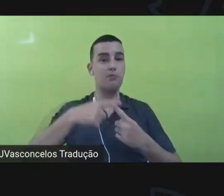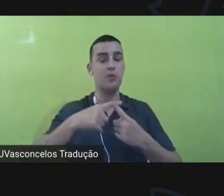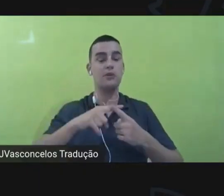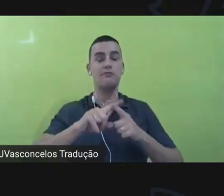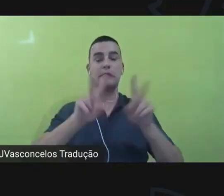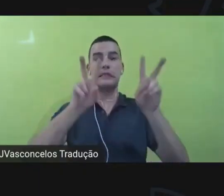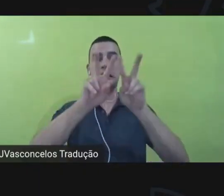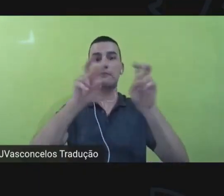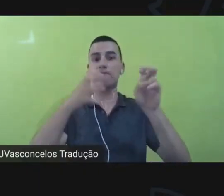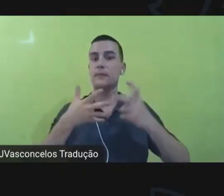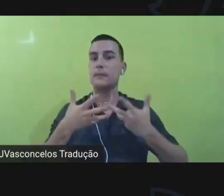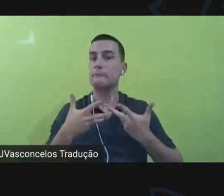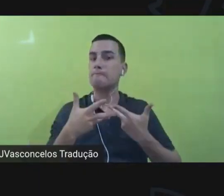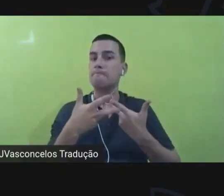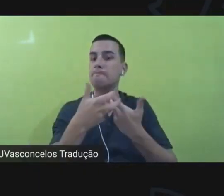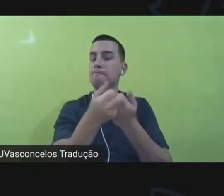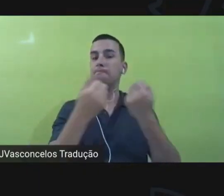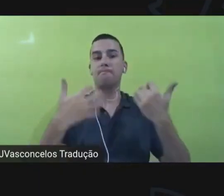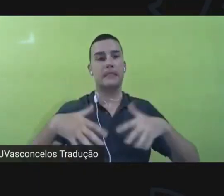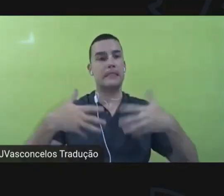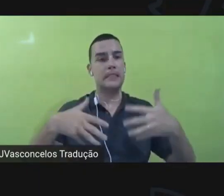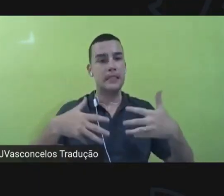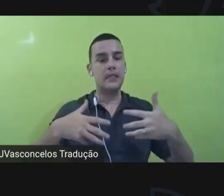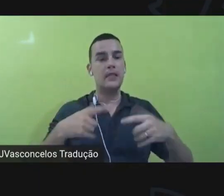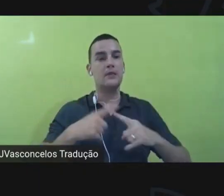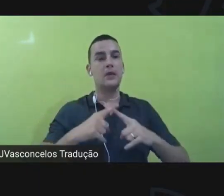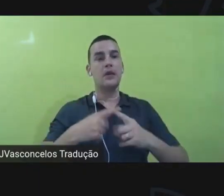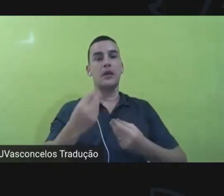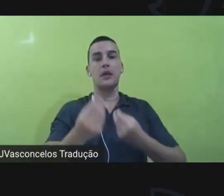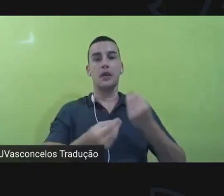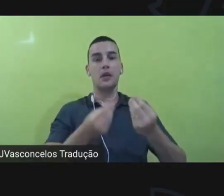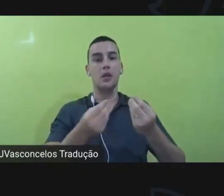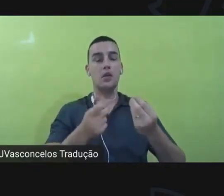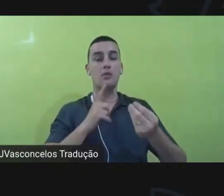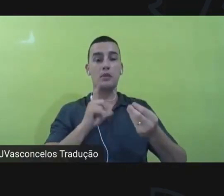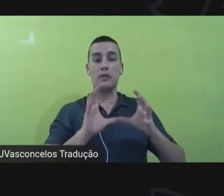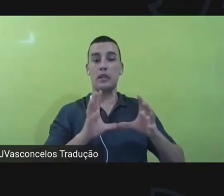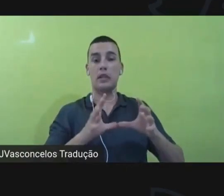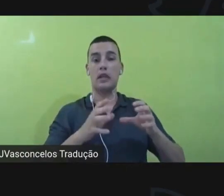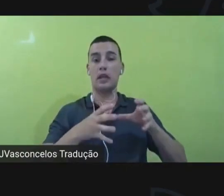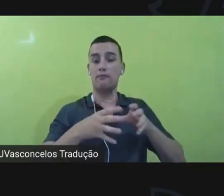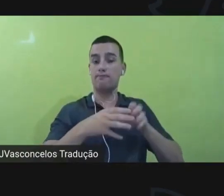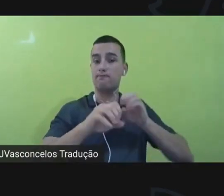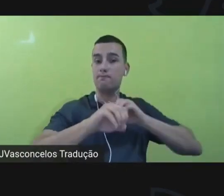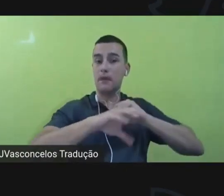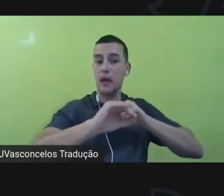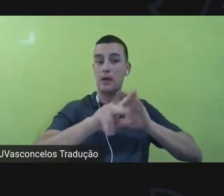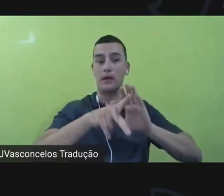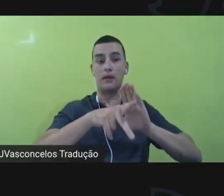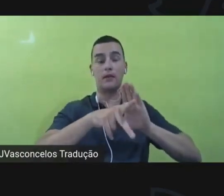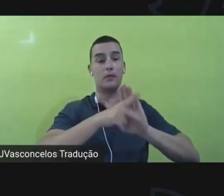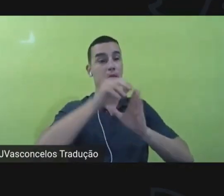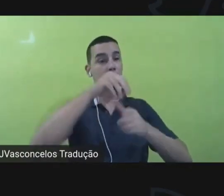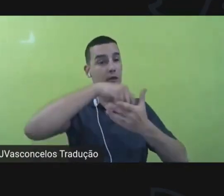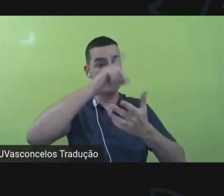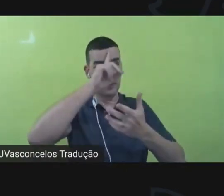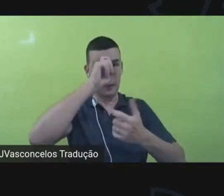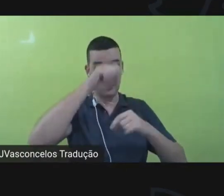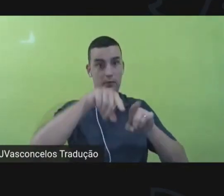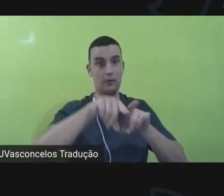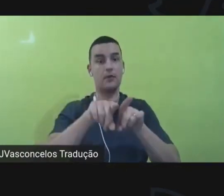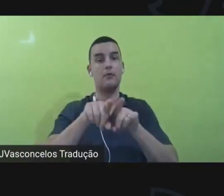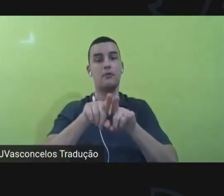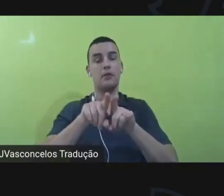né, e tão grata, que é a questão das classes hospitalares e atendimento domiciliar. E também ao longo do curso nós vamos